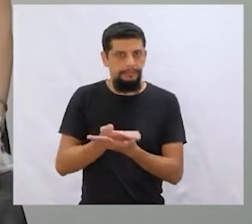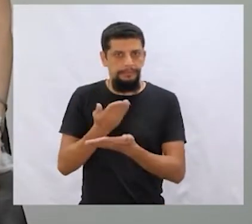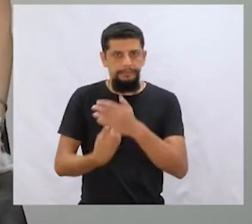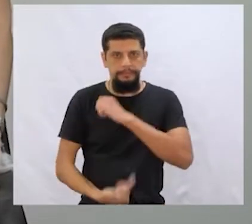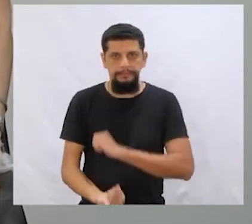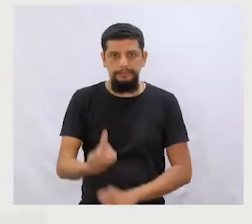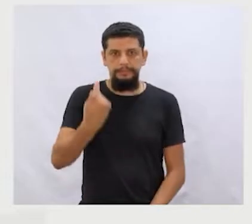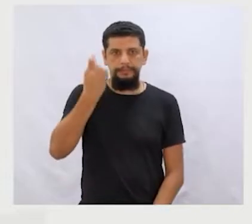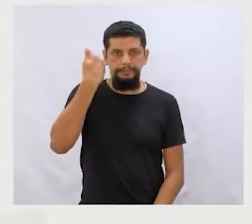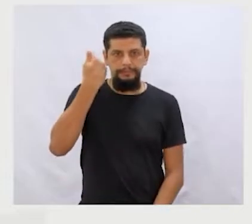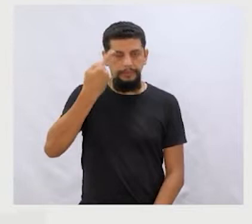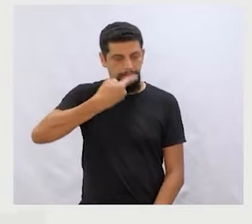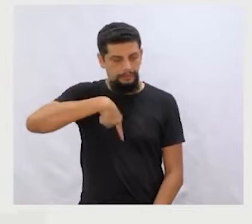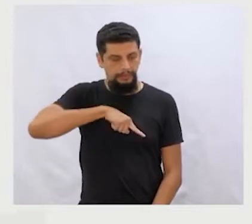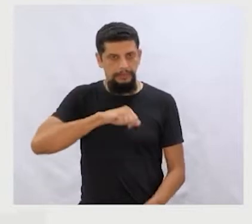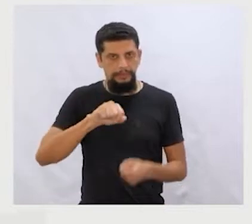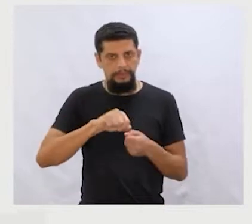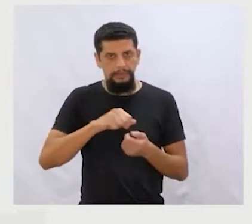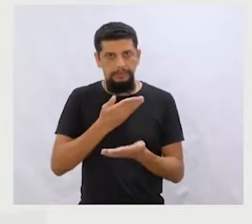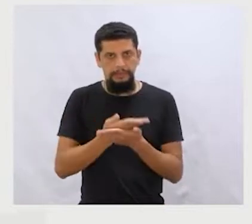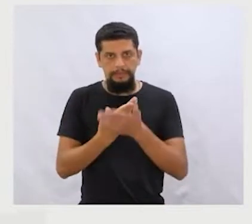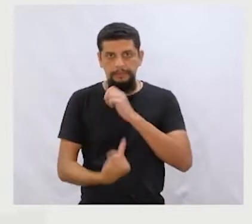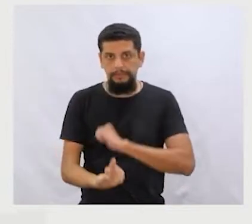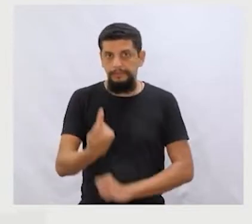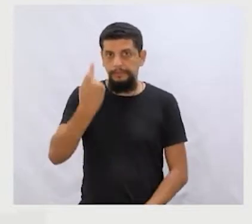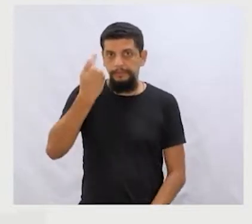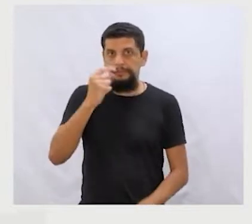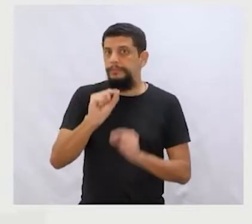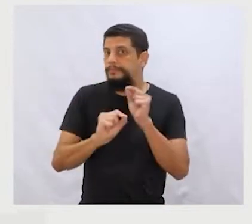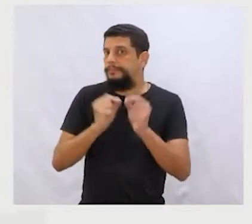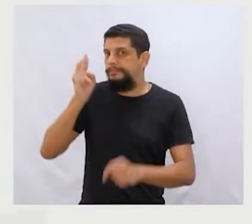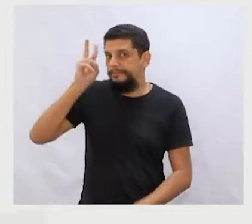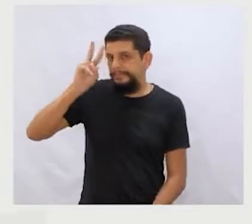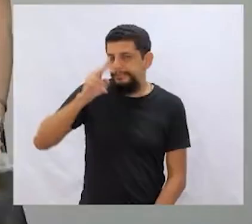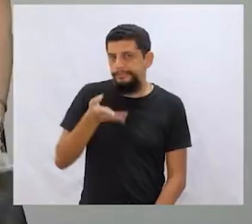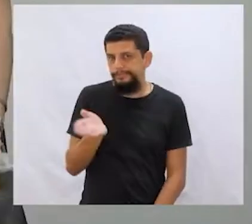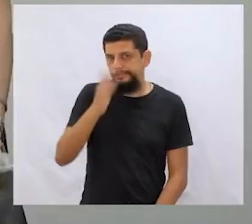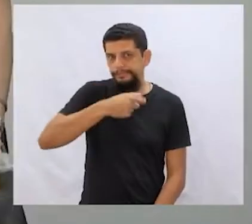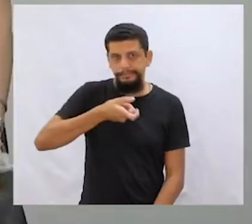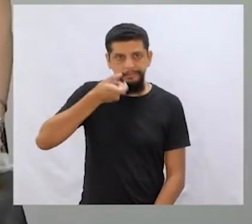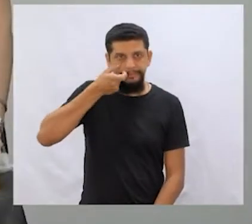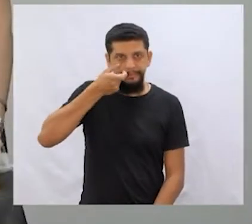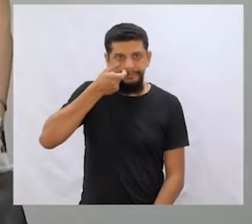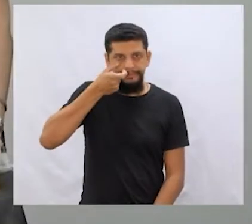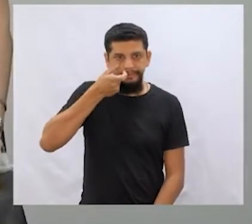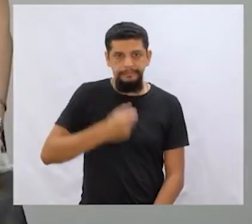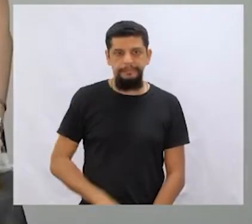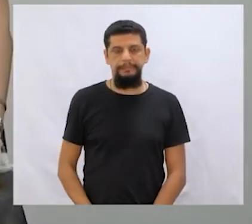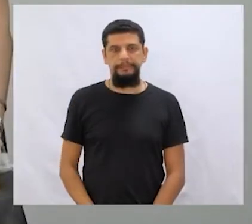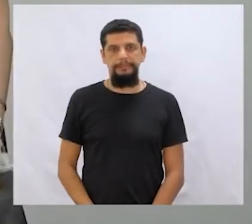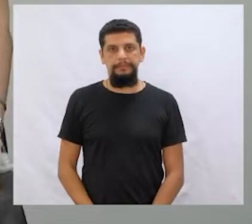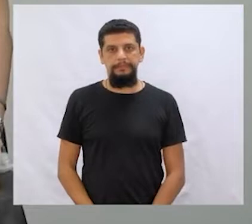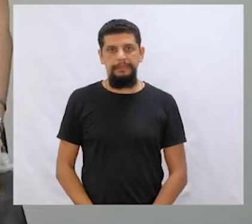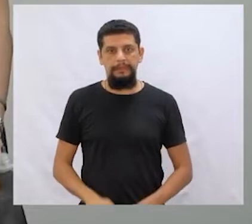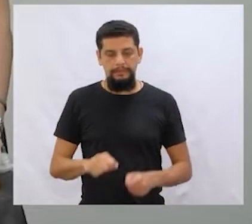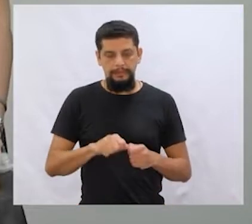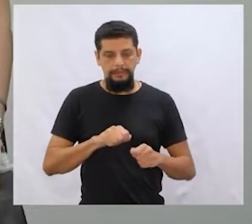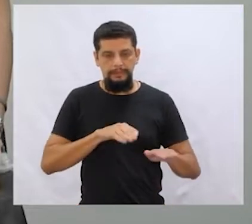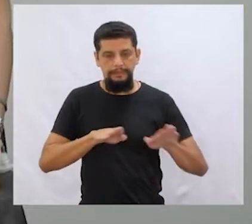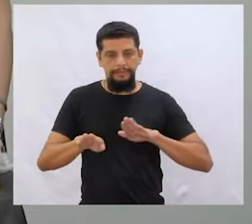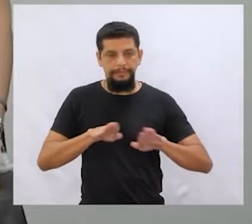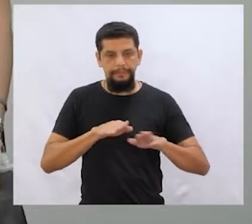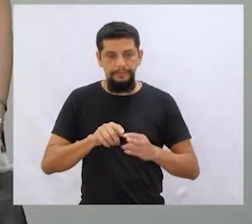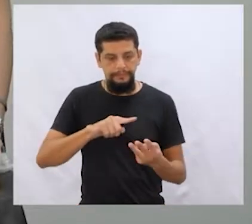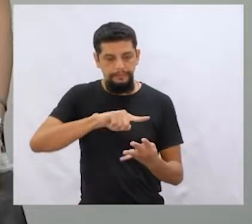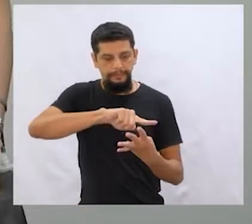aula passada, o que nós fizemos na aula anterior. Quem lembra? Vamos ver? Nós fizemos o